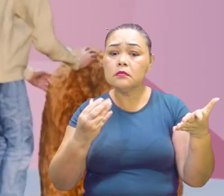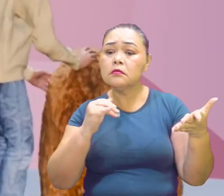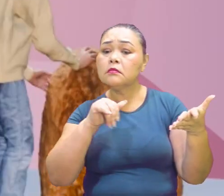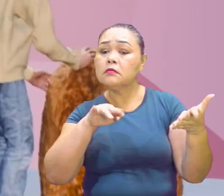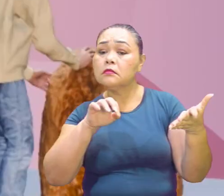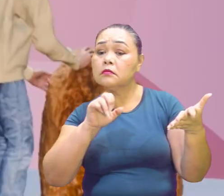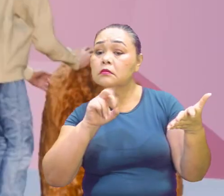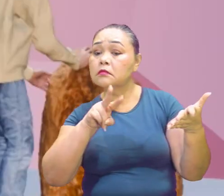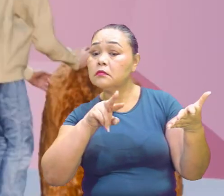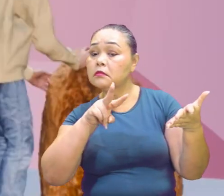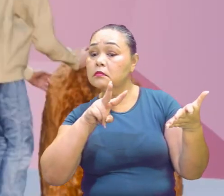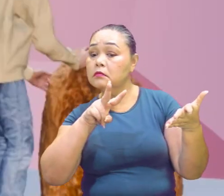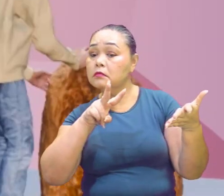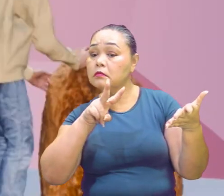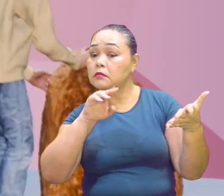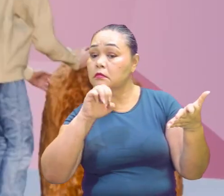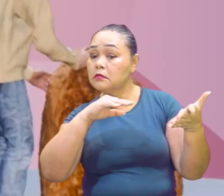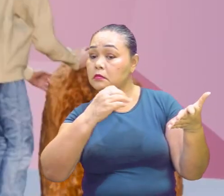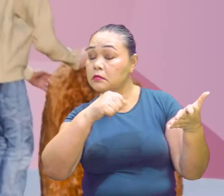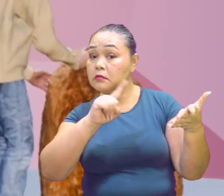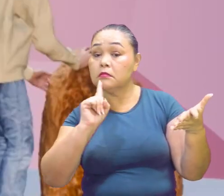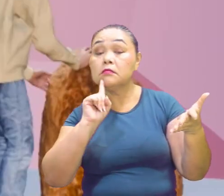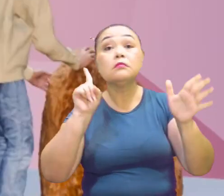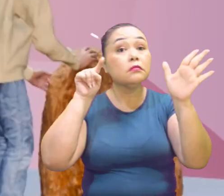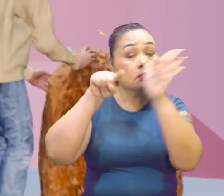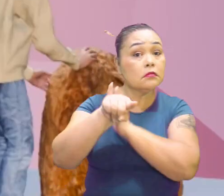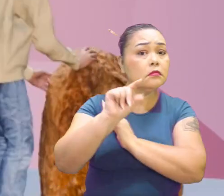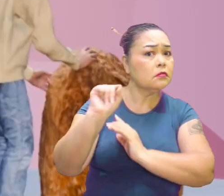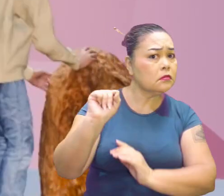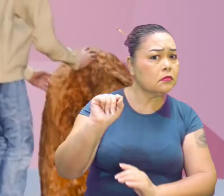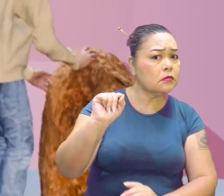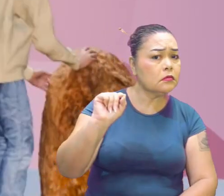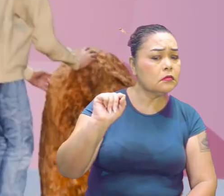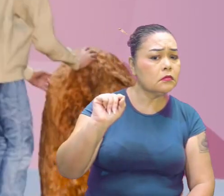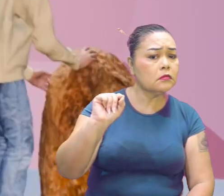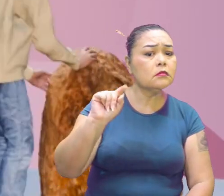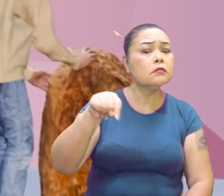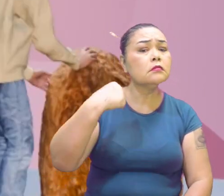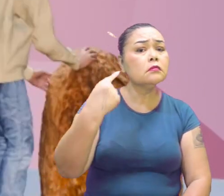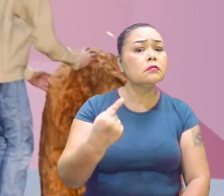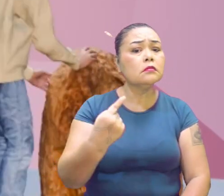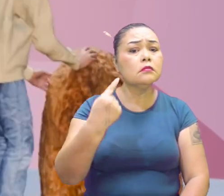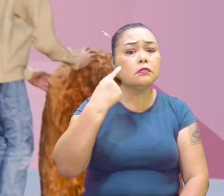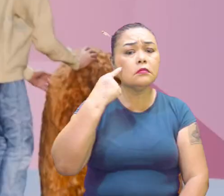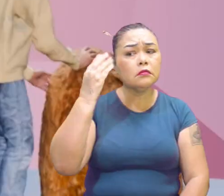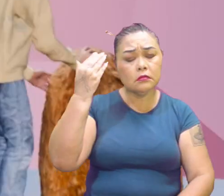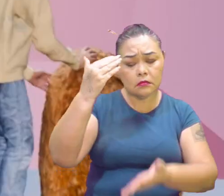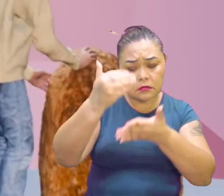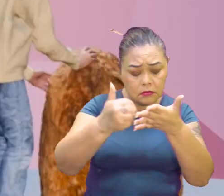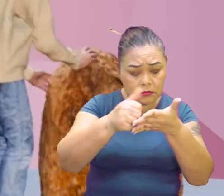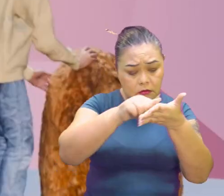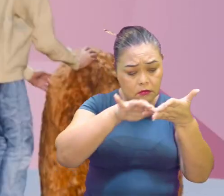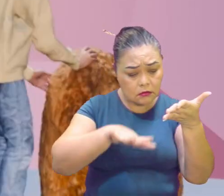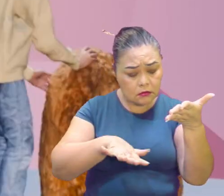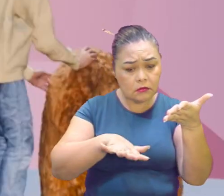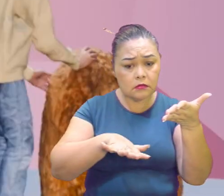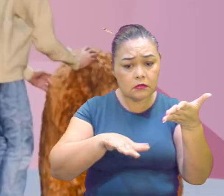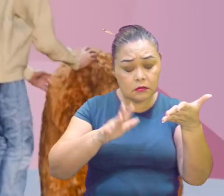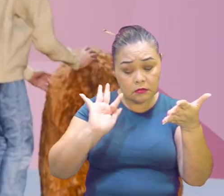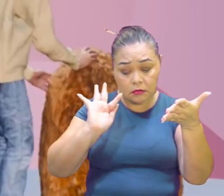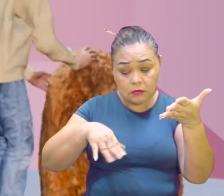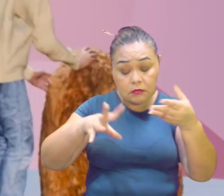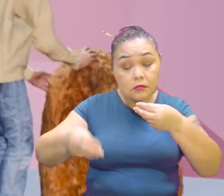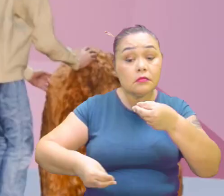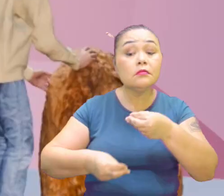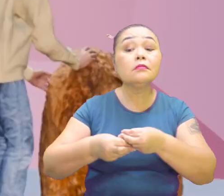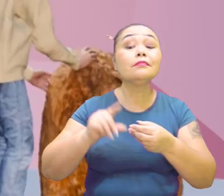mesmo a intervenção? E aí eu devolvo a pergunta para vocês. O que é a intervenção quando você introduziu, desenvolveu e lá no